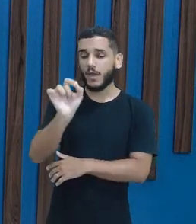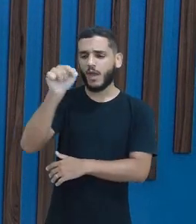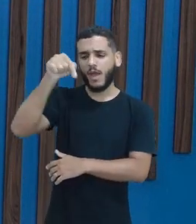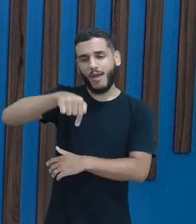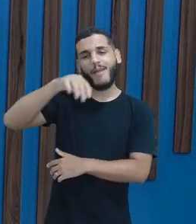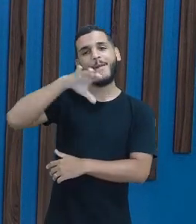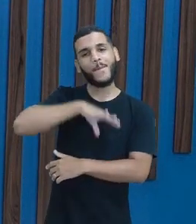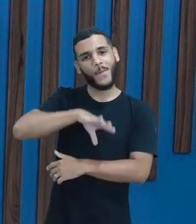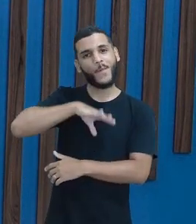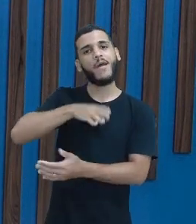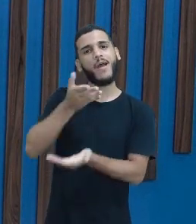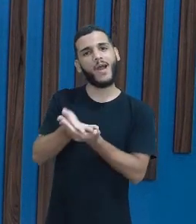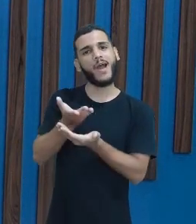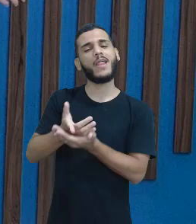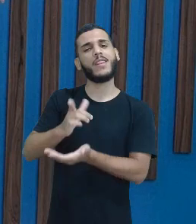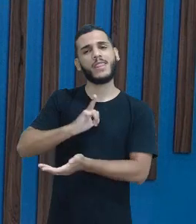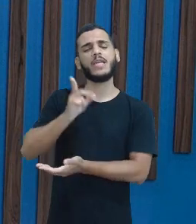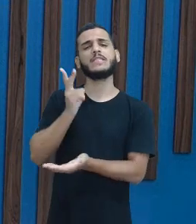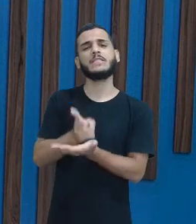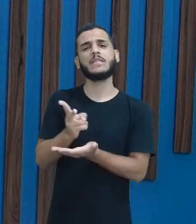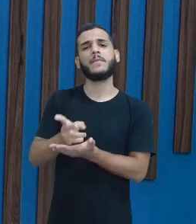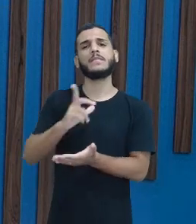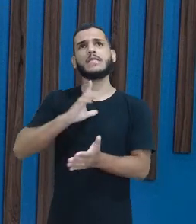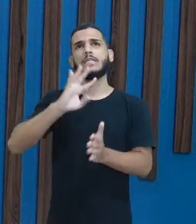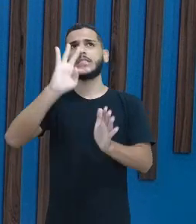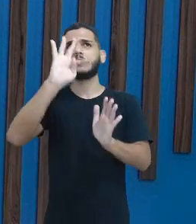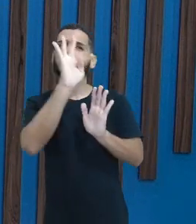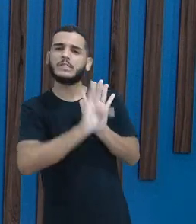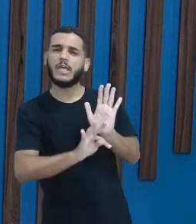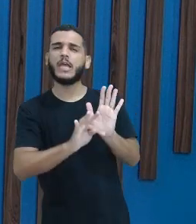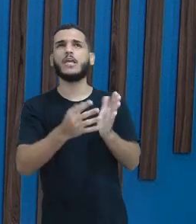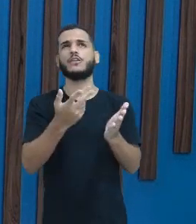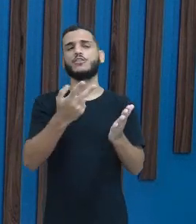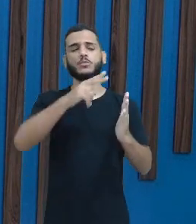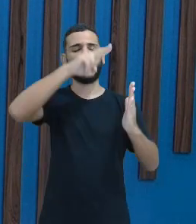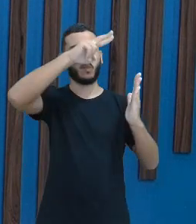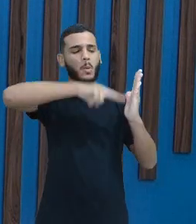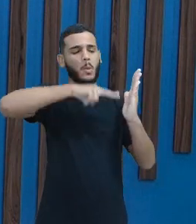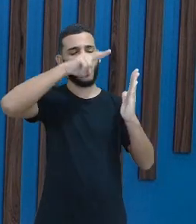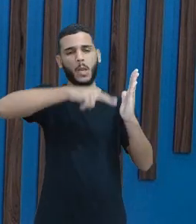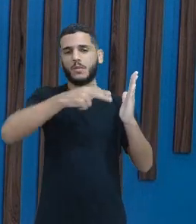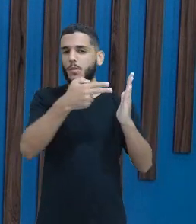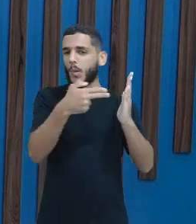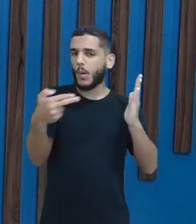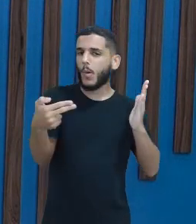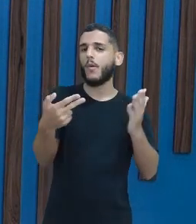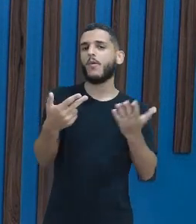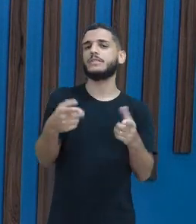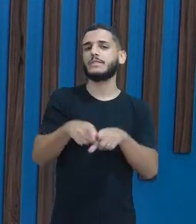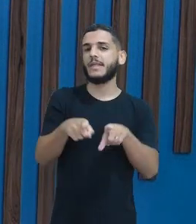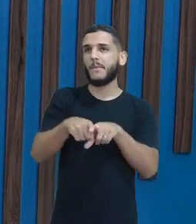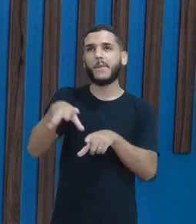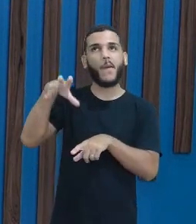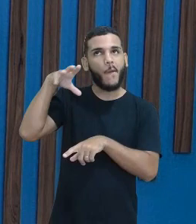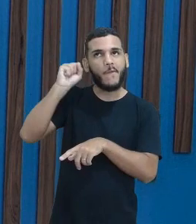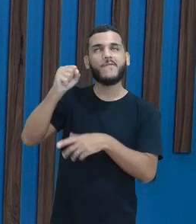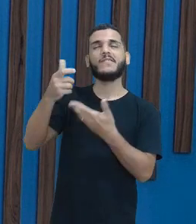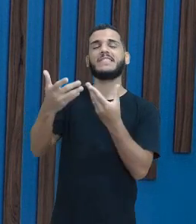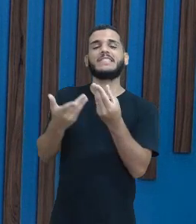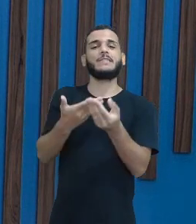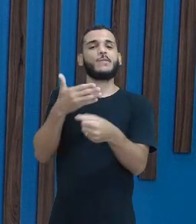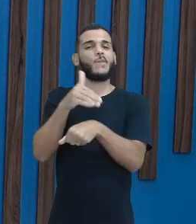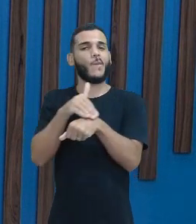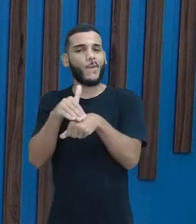a gente está sempre apreciando textos, vendo coisas, ouvindo coisas, conversando sobre